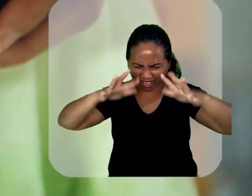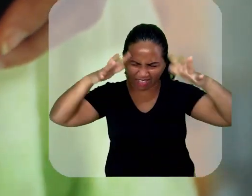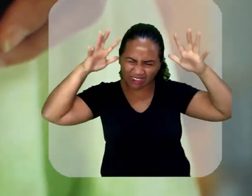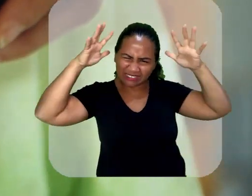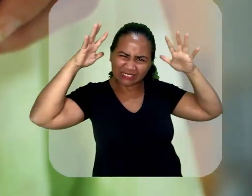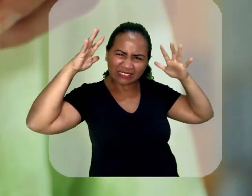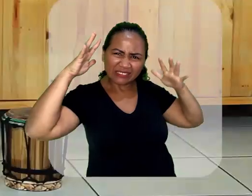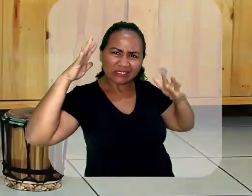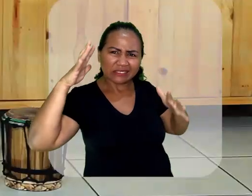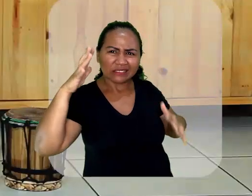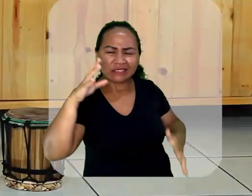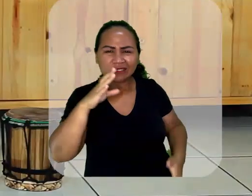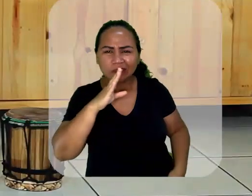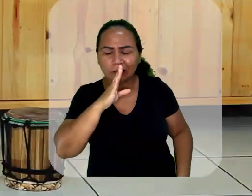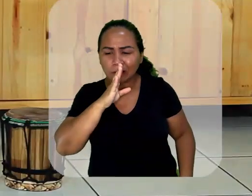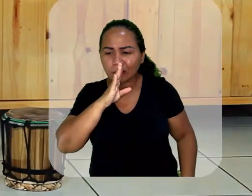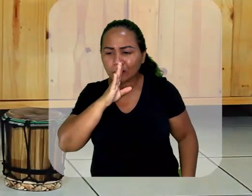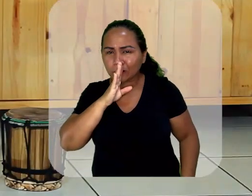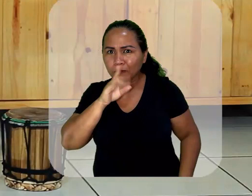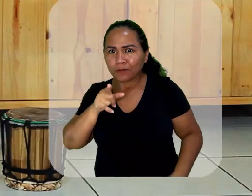desesperado das nuvens de janeiro.